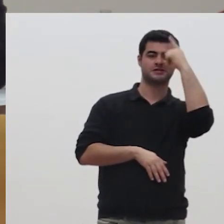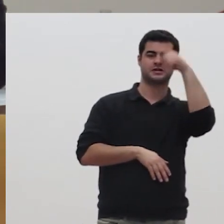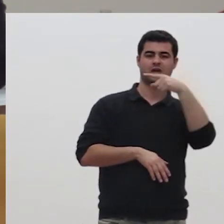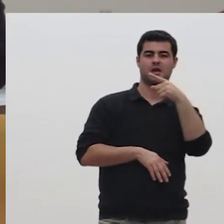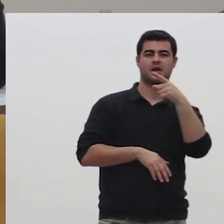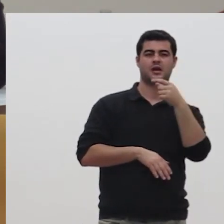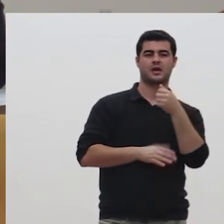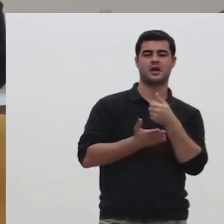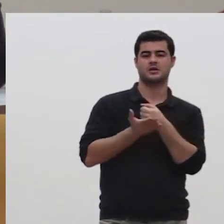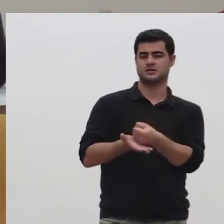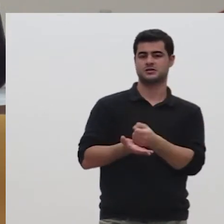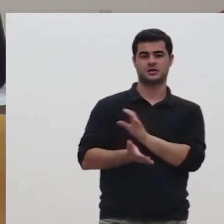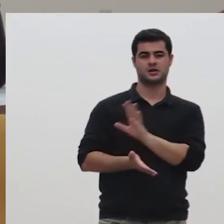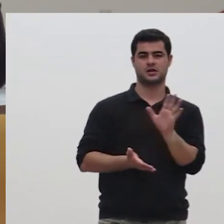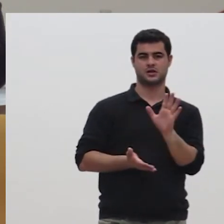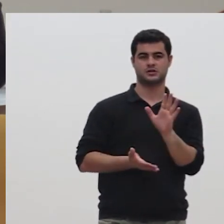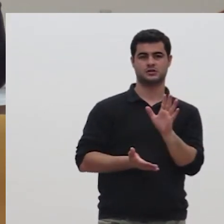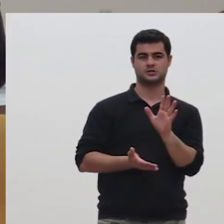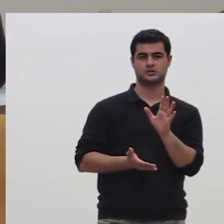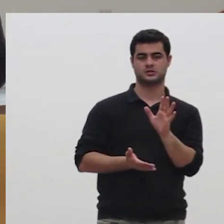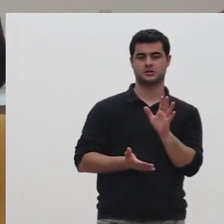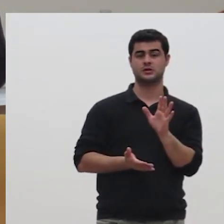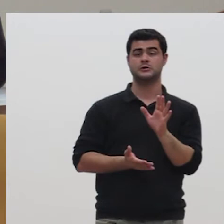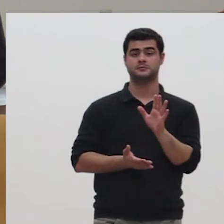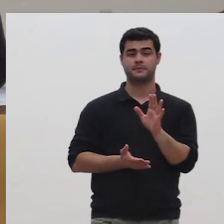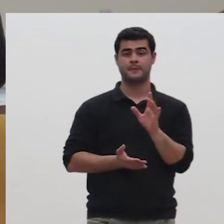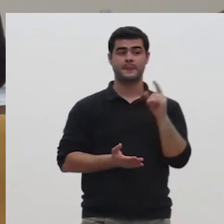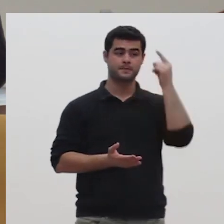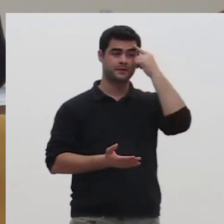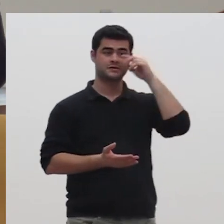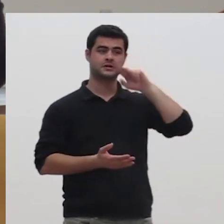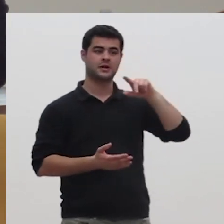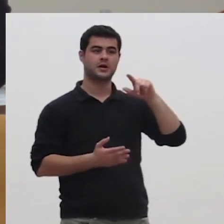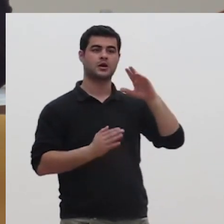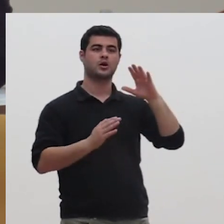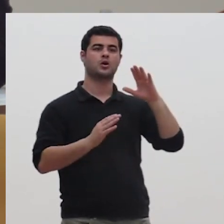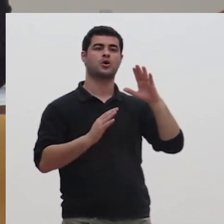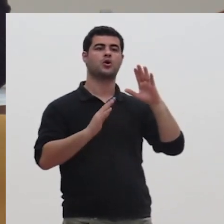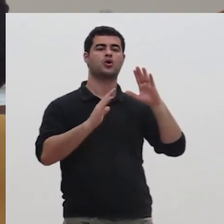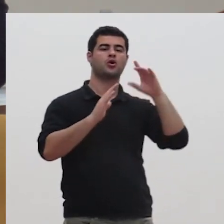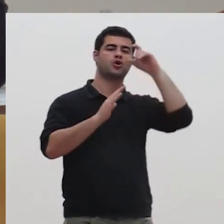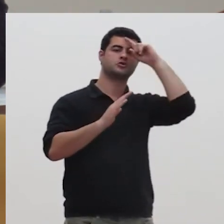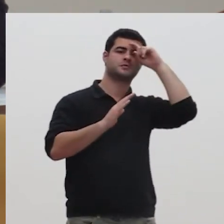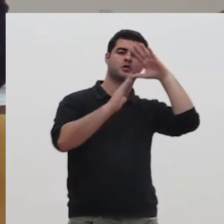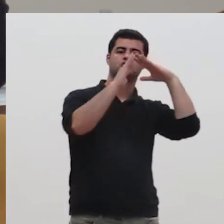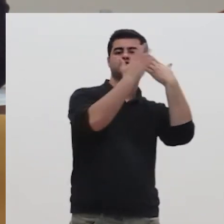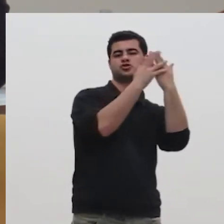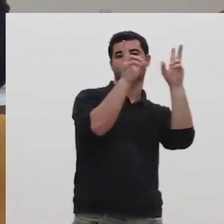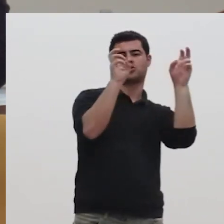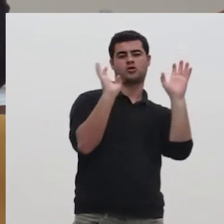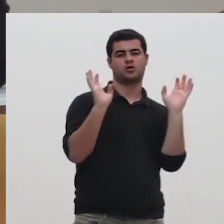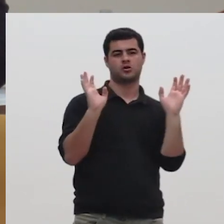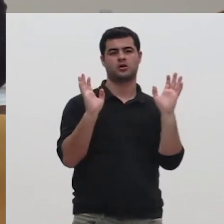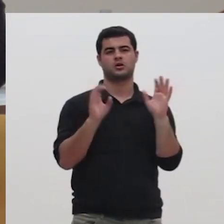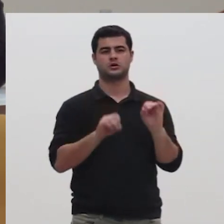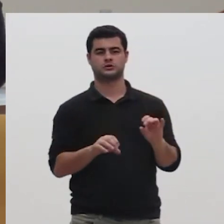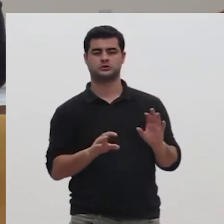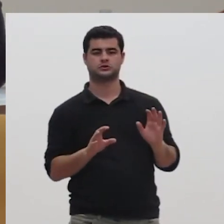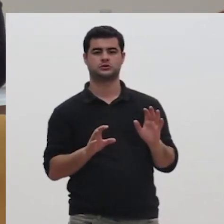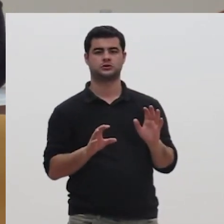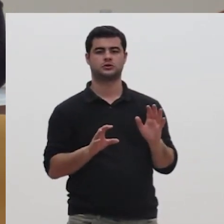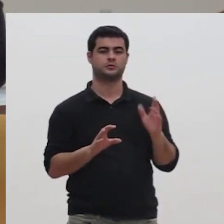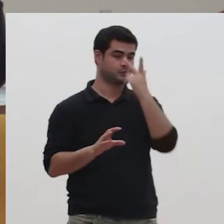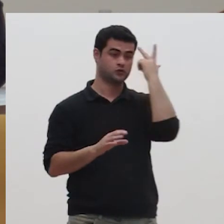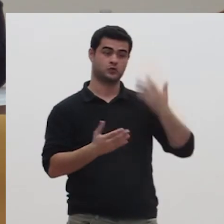né? Só para esclarecer para vocês, o hospital ele tem essa função de hospital-escola, de ensino, né? Os residentes que